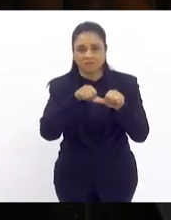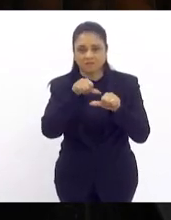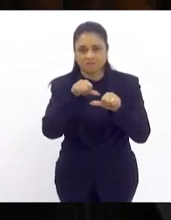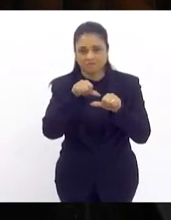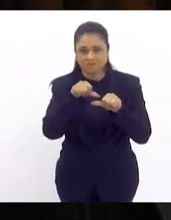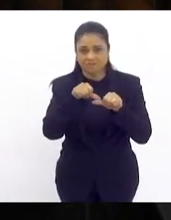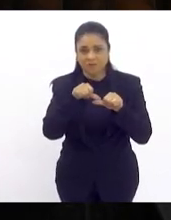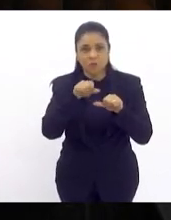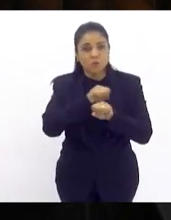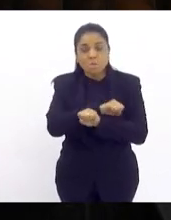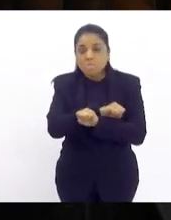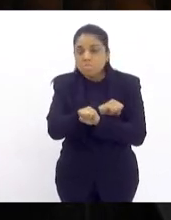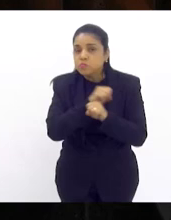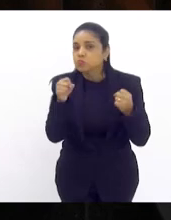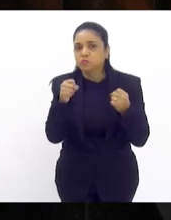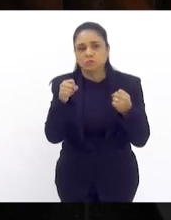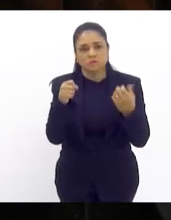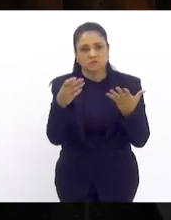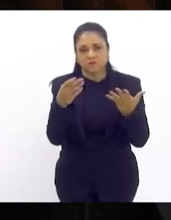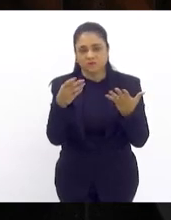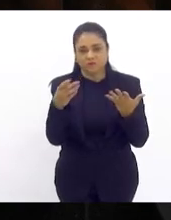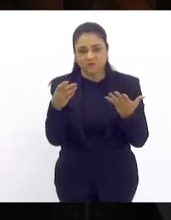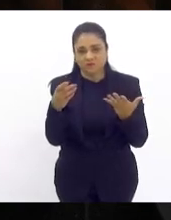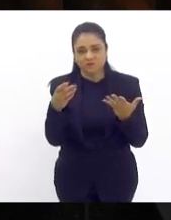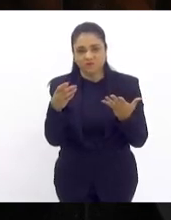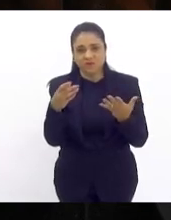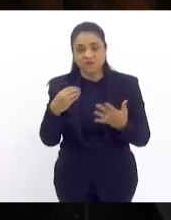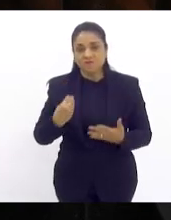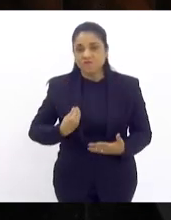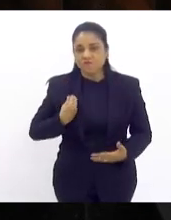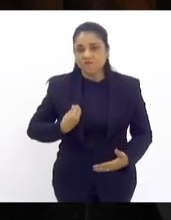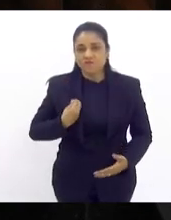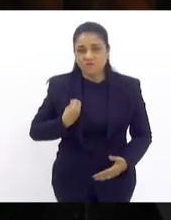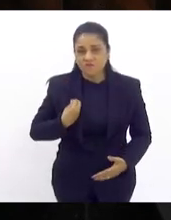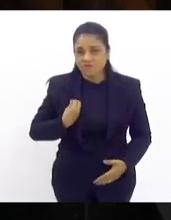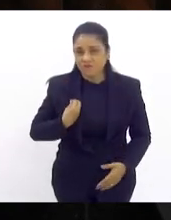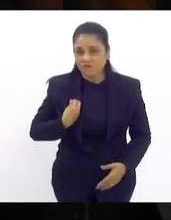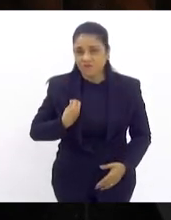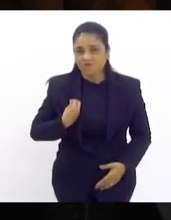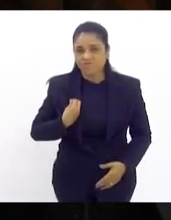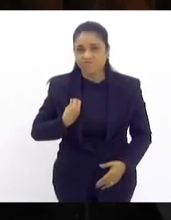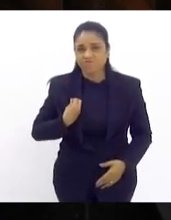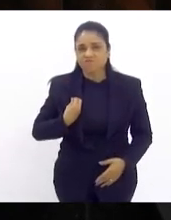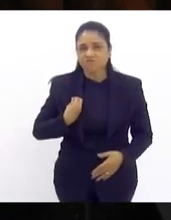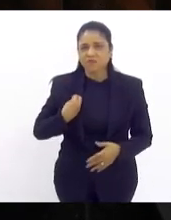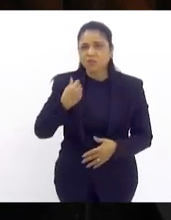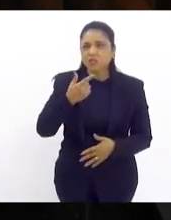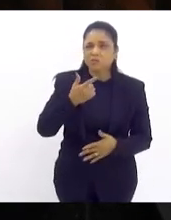possível o senhor presidente que a gente viva desde